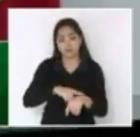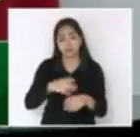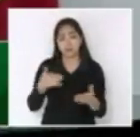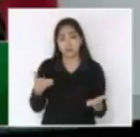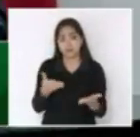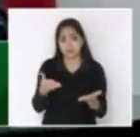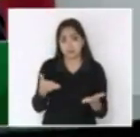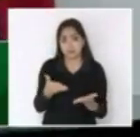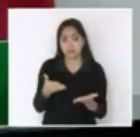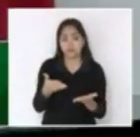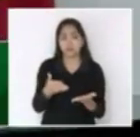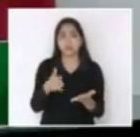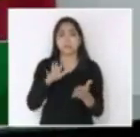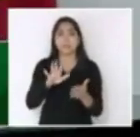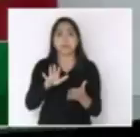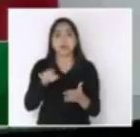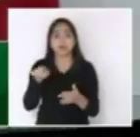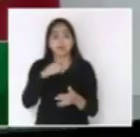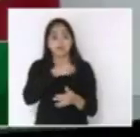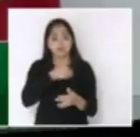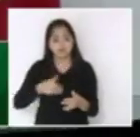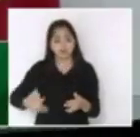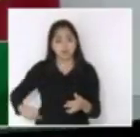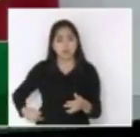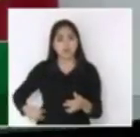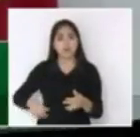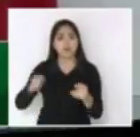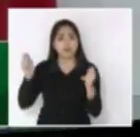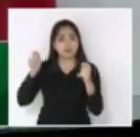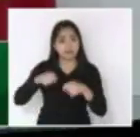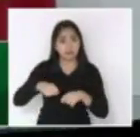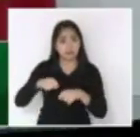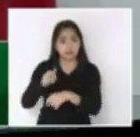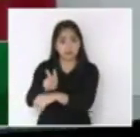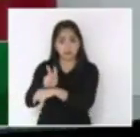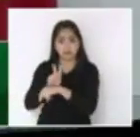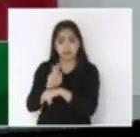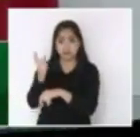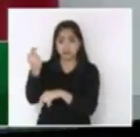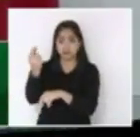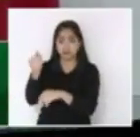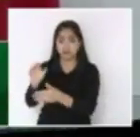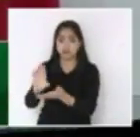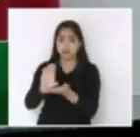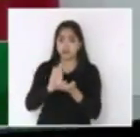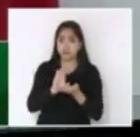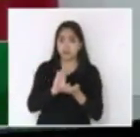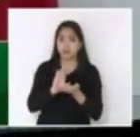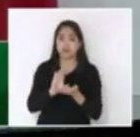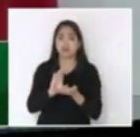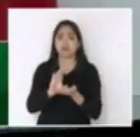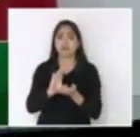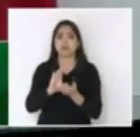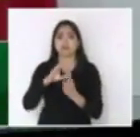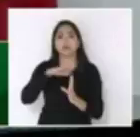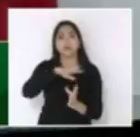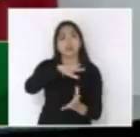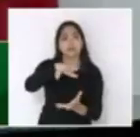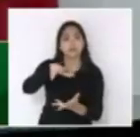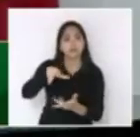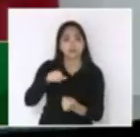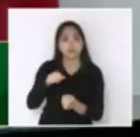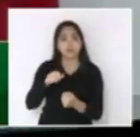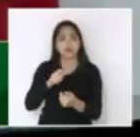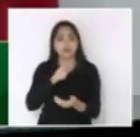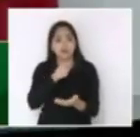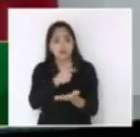Mas, quando o governo tem condição de buscar recursos em organismos nacionais e internacionais, com pagamentos